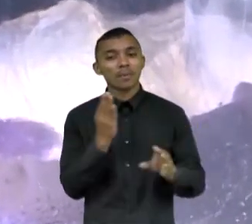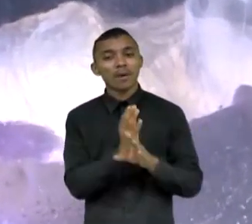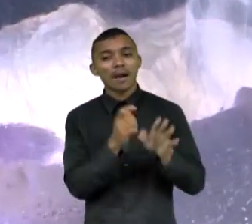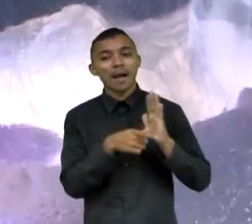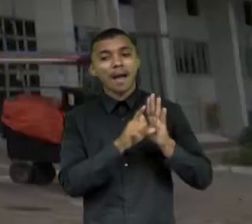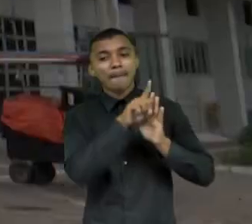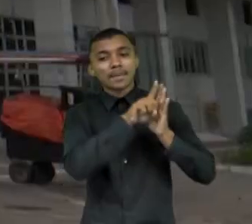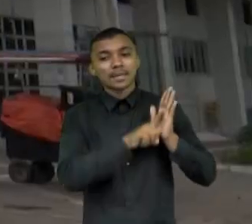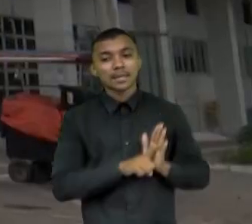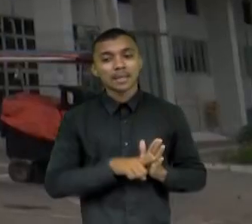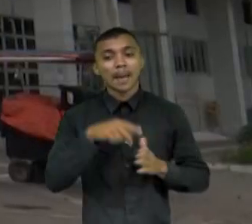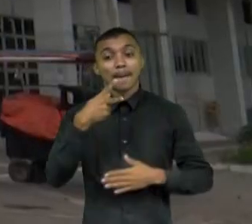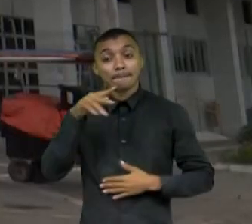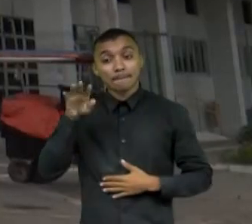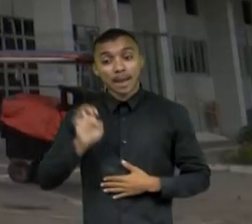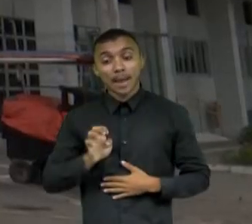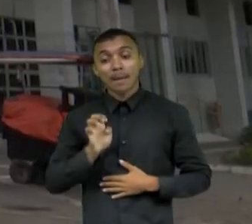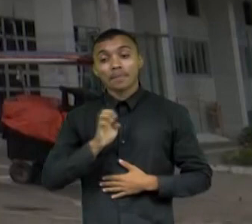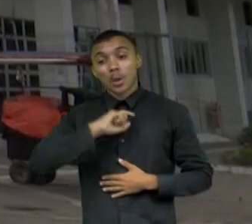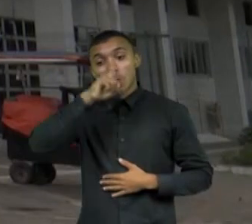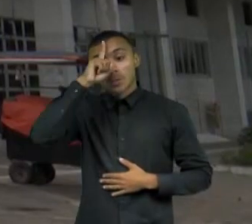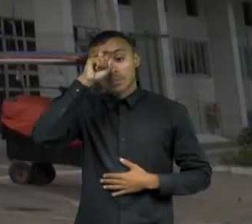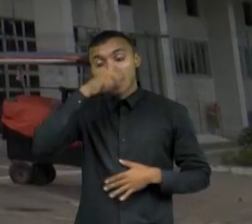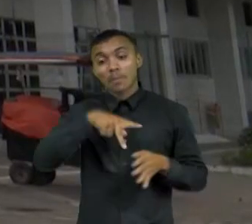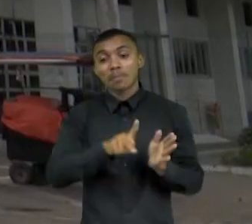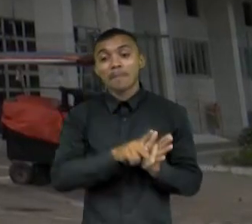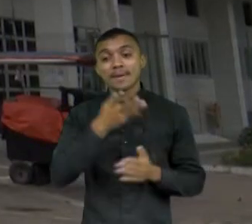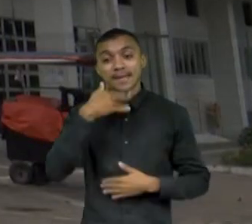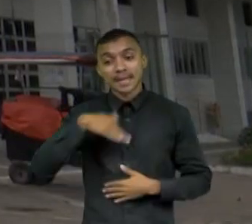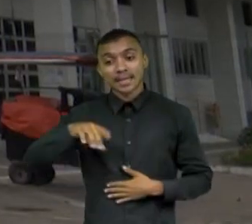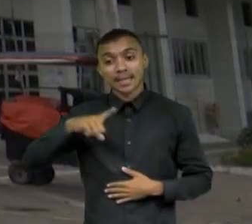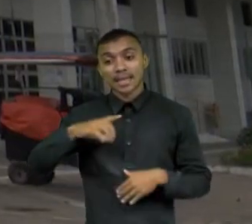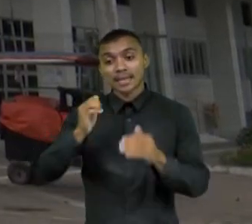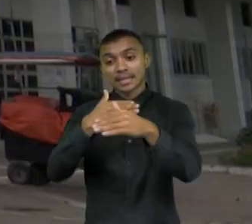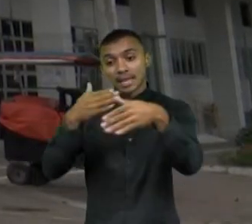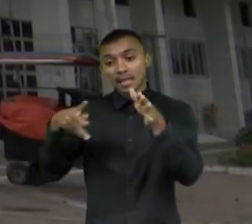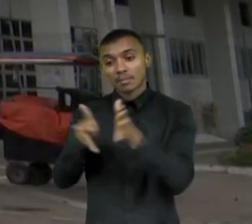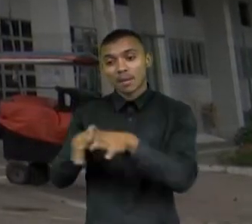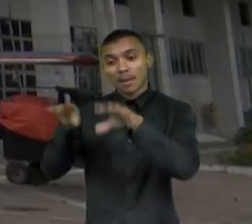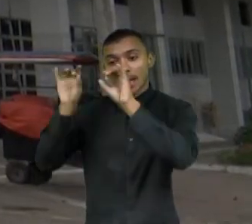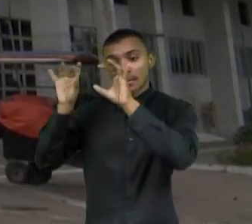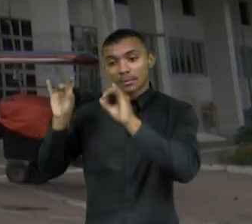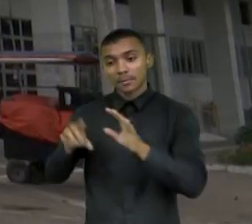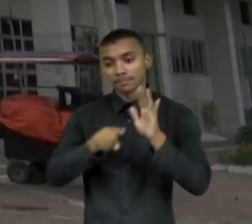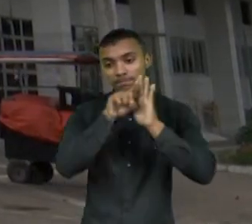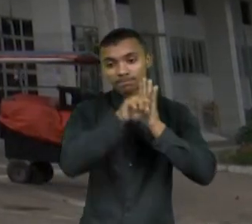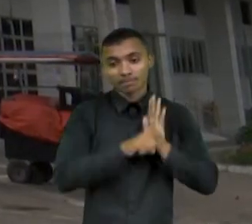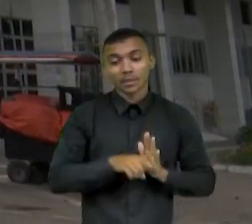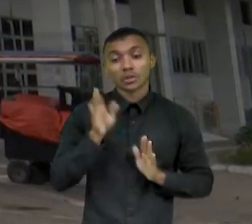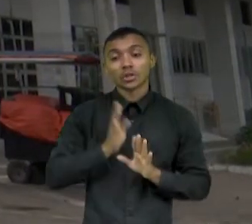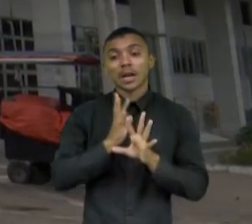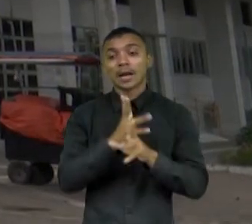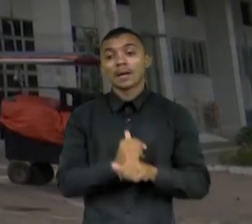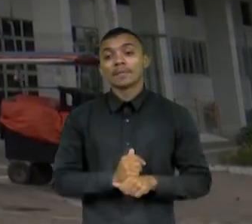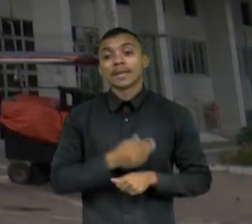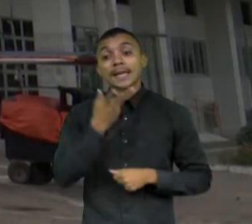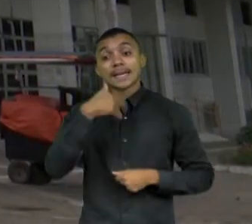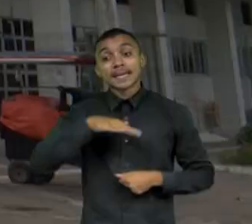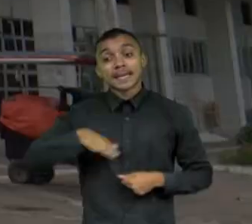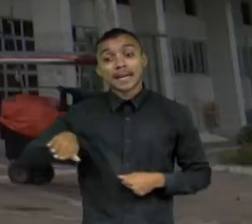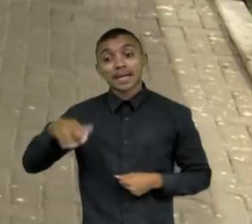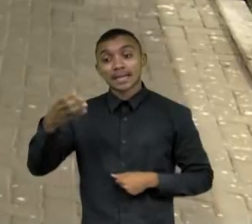do pezinho. O Hospital Infantil Alberto Sabin mantém um laboratório para tratamento da doença, onde cerca de 100 crianças